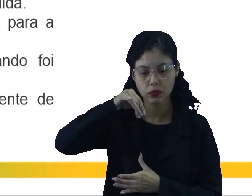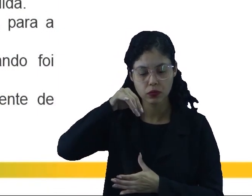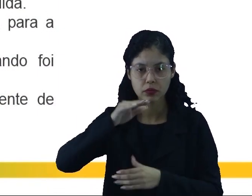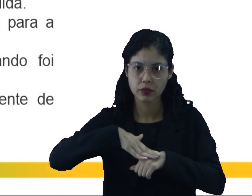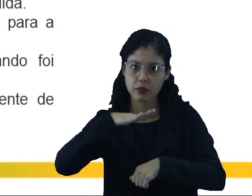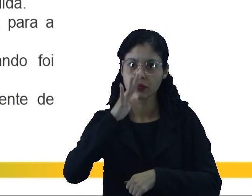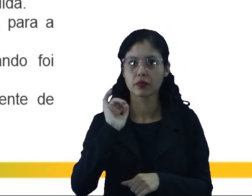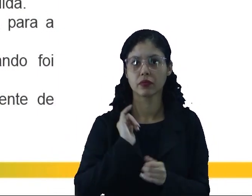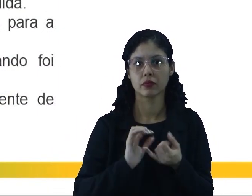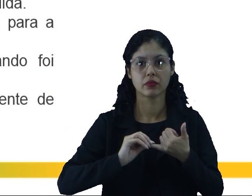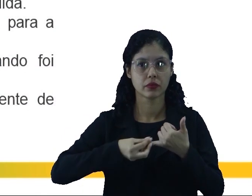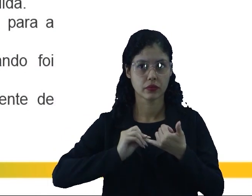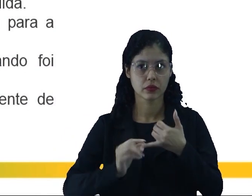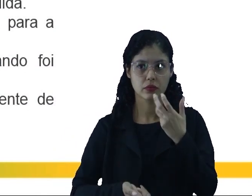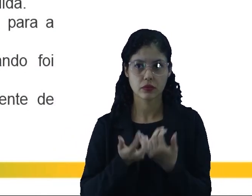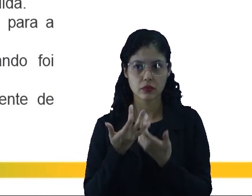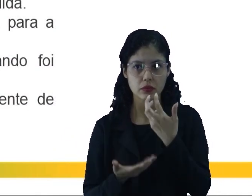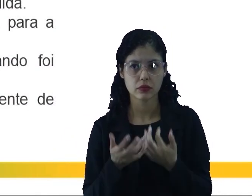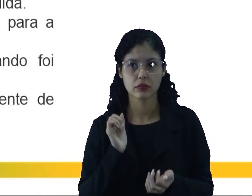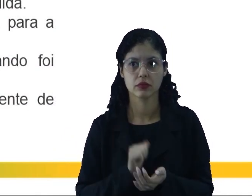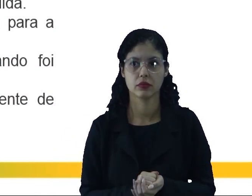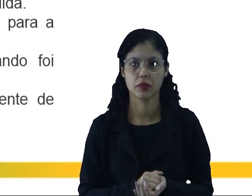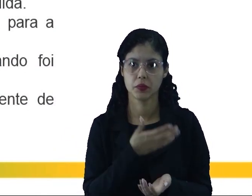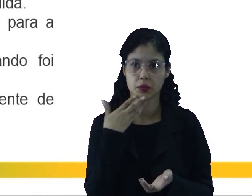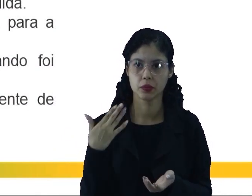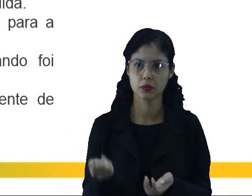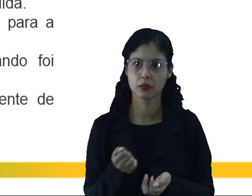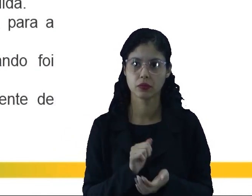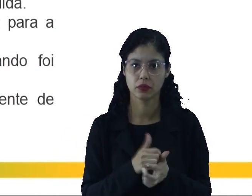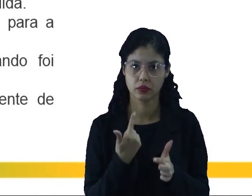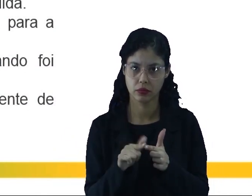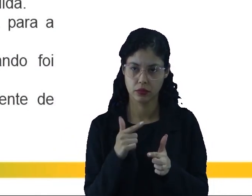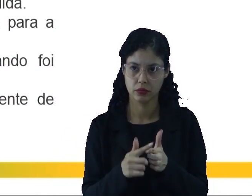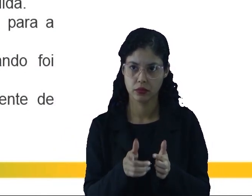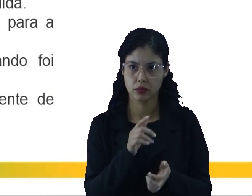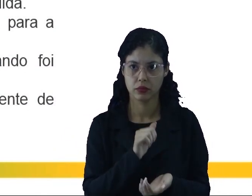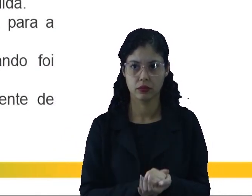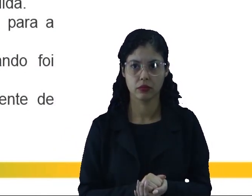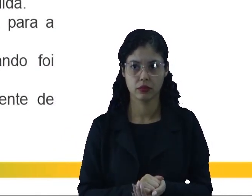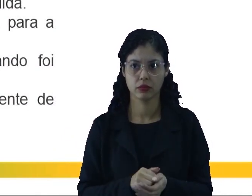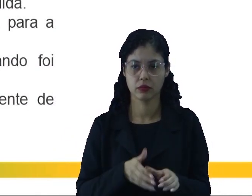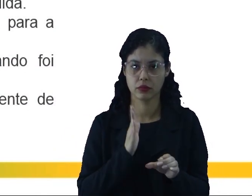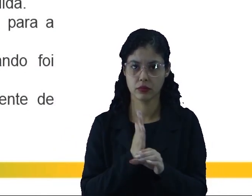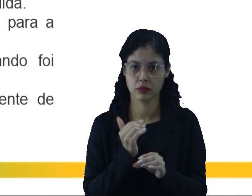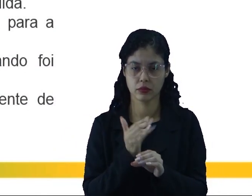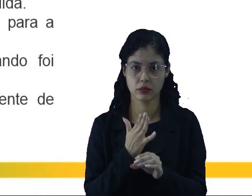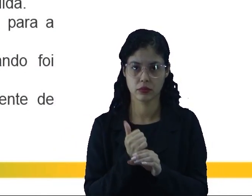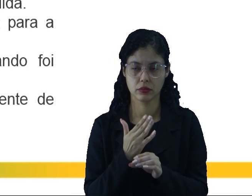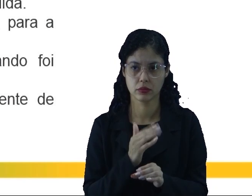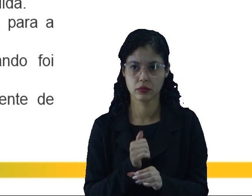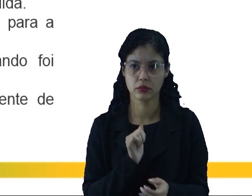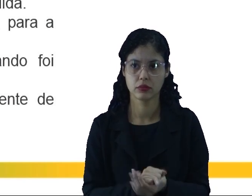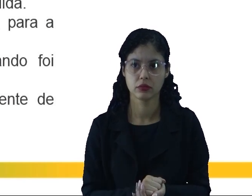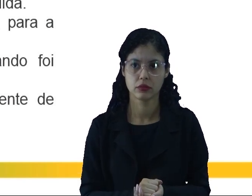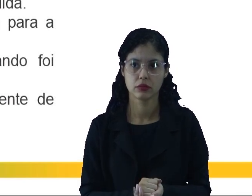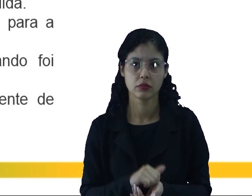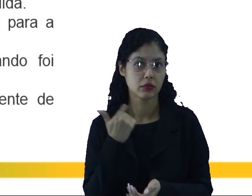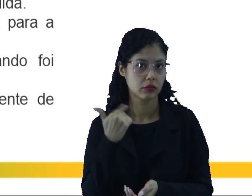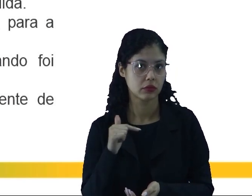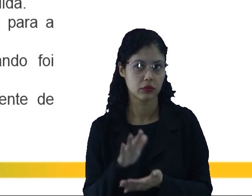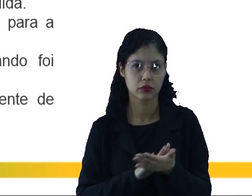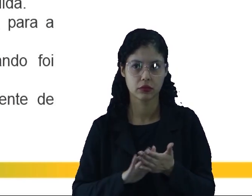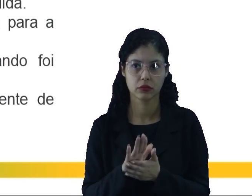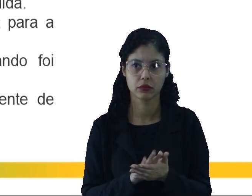a mais no feijão que estava cozinhando. Para solucionar o problema, ela acrescentou batatas cruas e sem